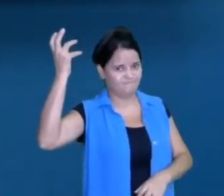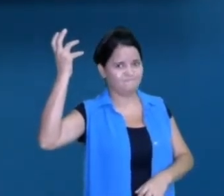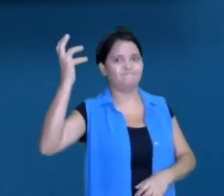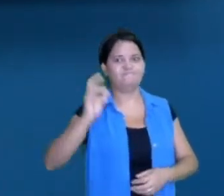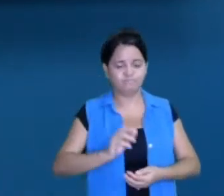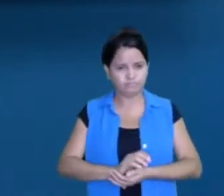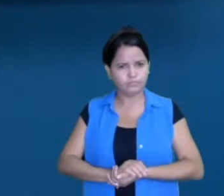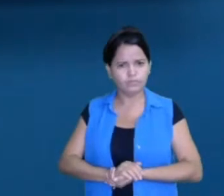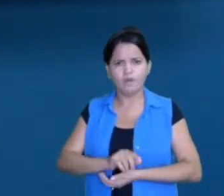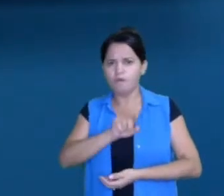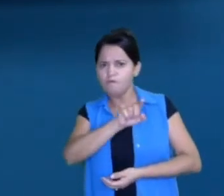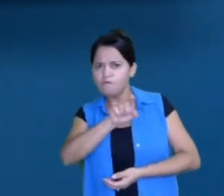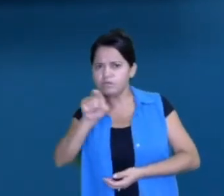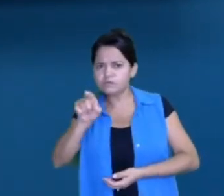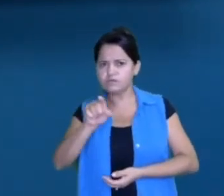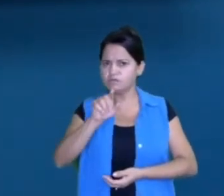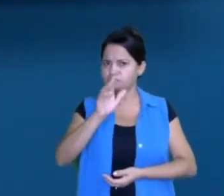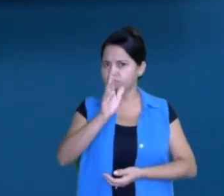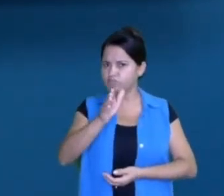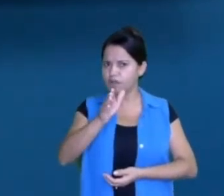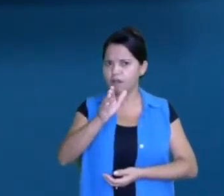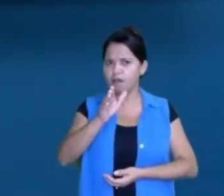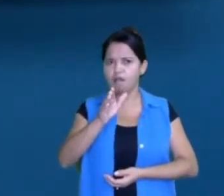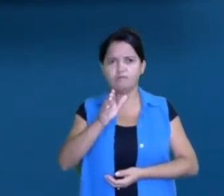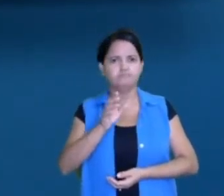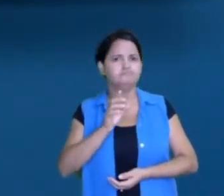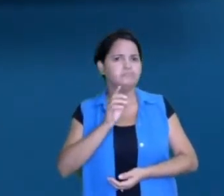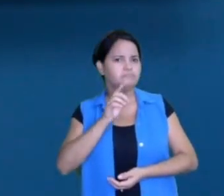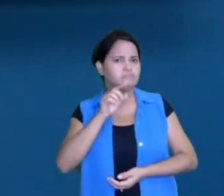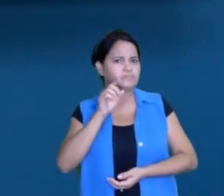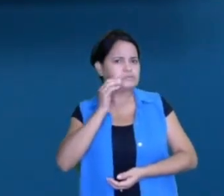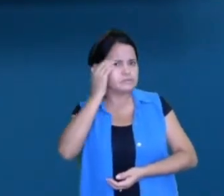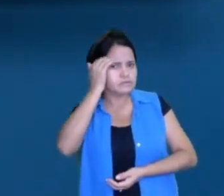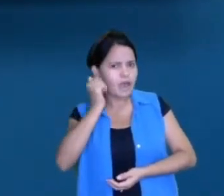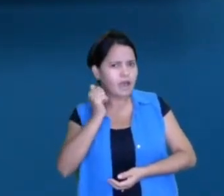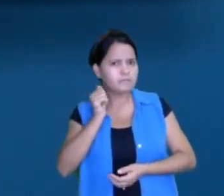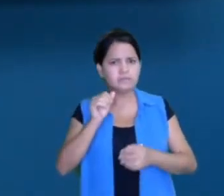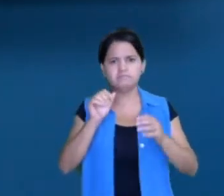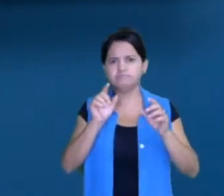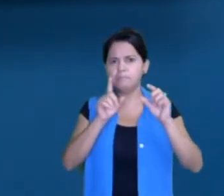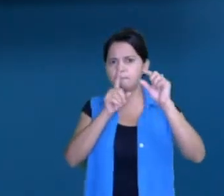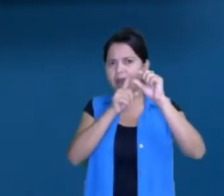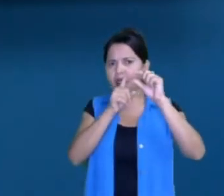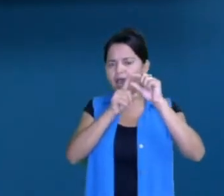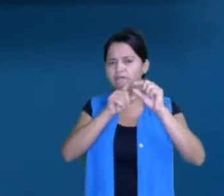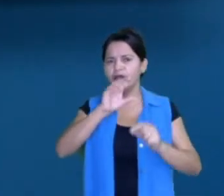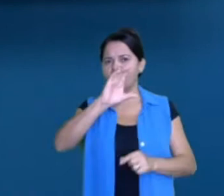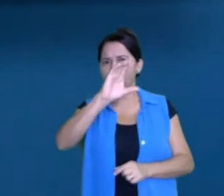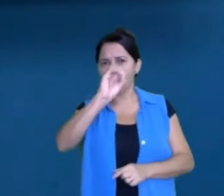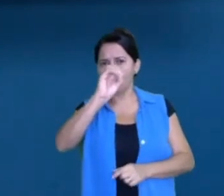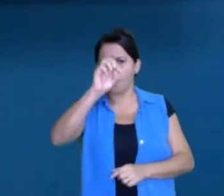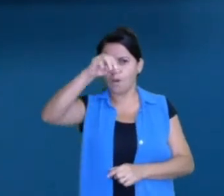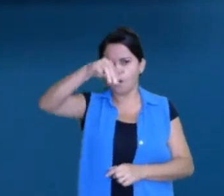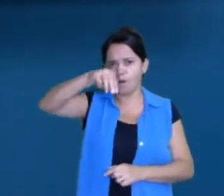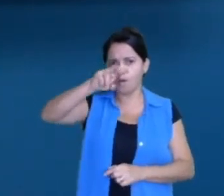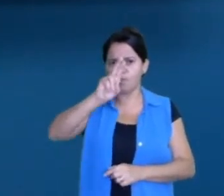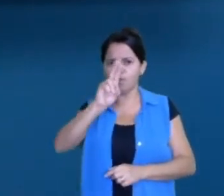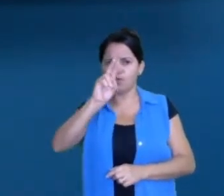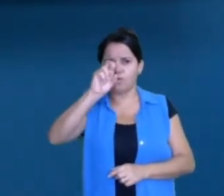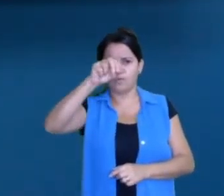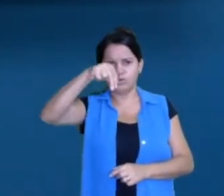termo comunismo? Né? Provavelmente já deve ter ouvido falar também sobre Lenin, Trotsky,